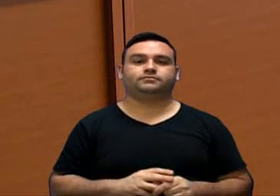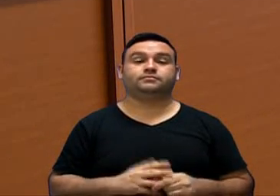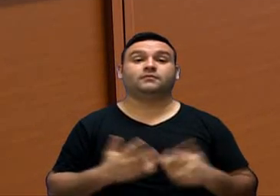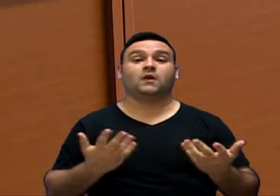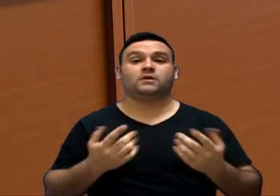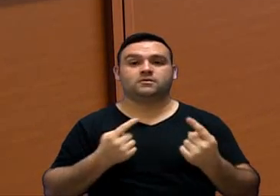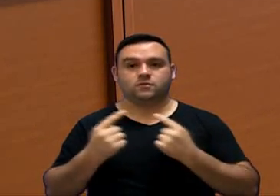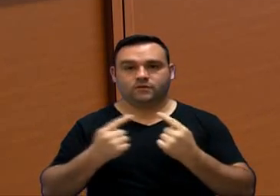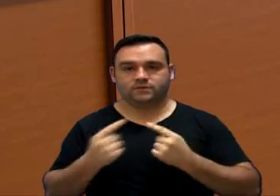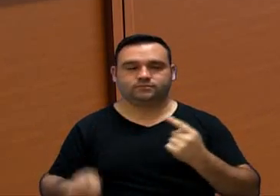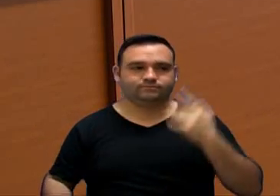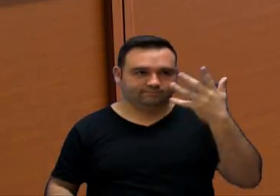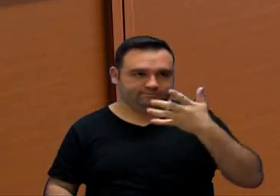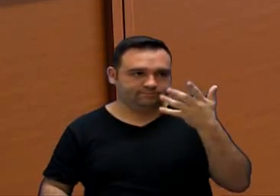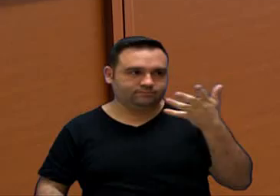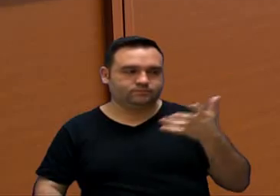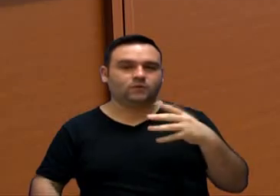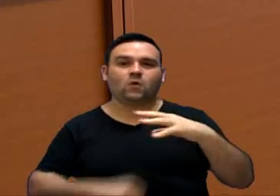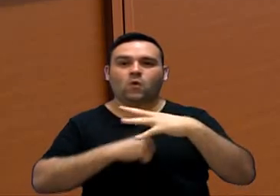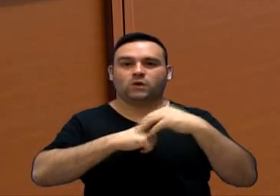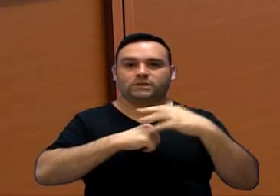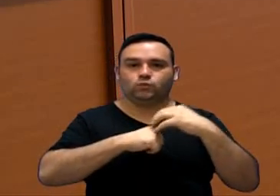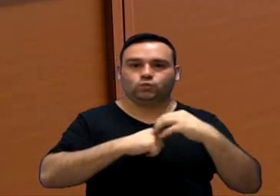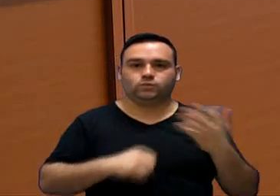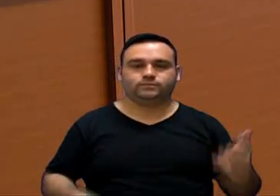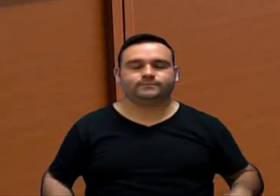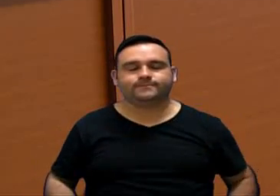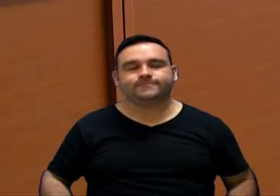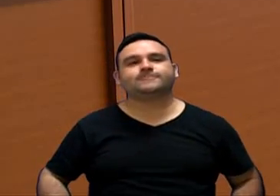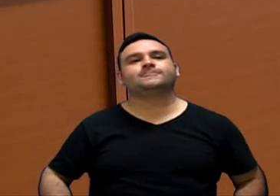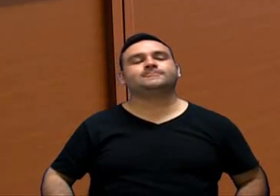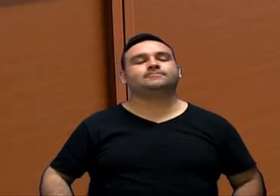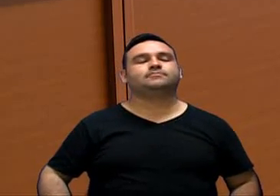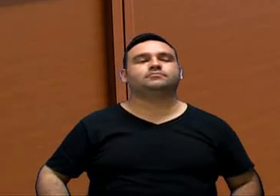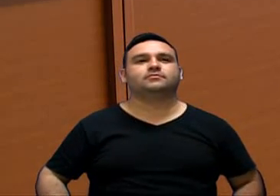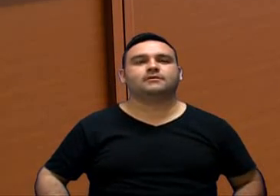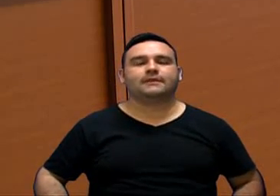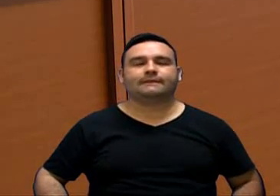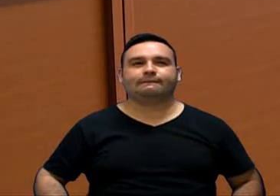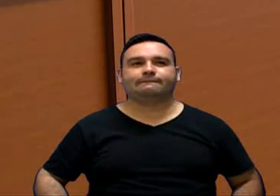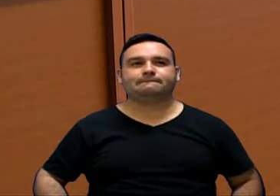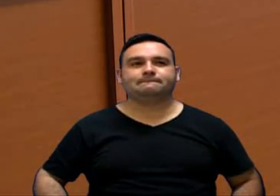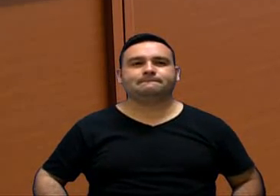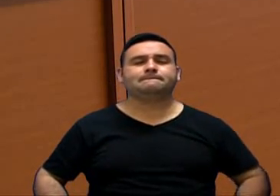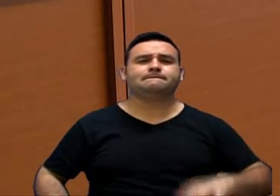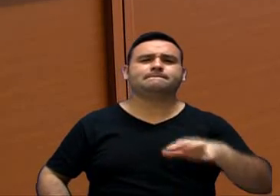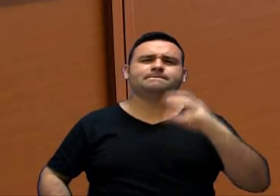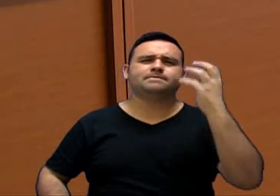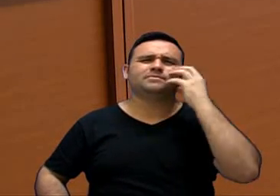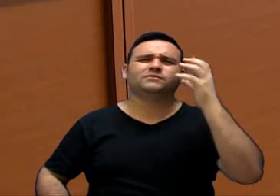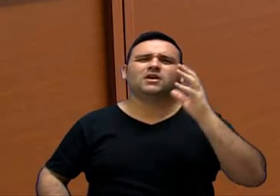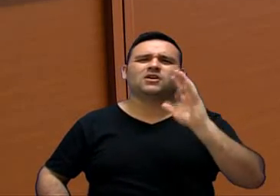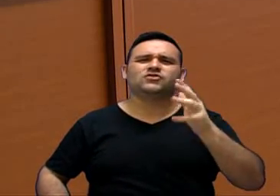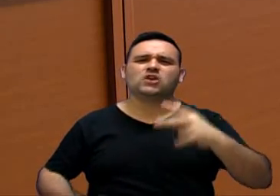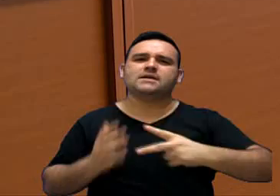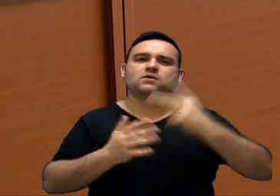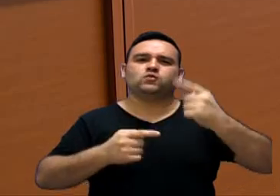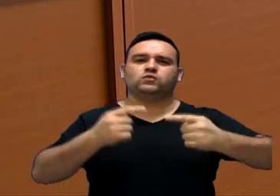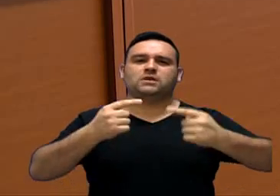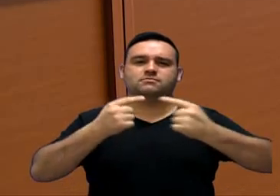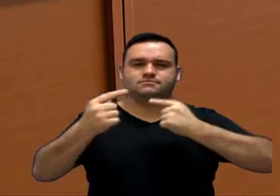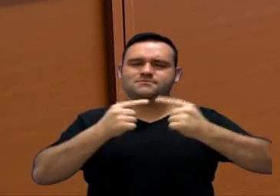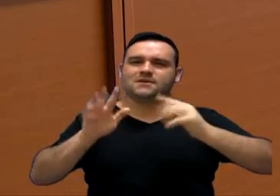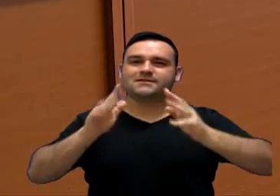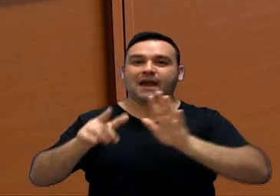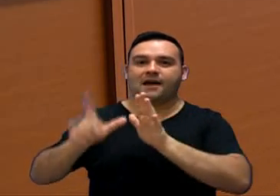em discussão, com a palavra, o autor, Vossa Excelência. Cláudio, já foi a segunda, né? Já foi